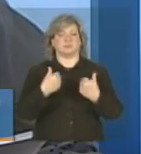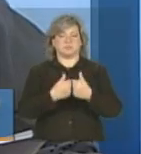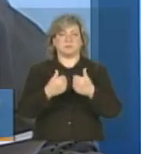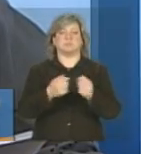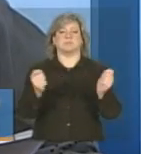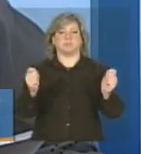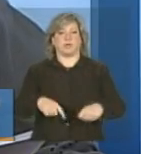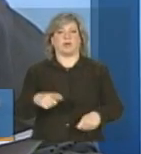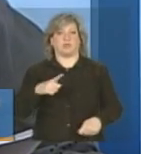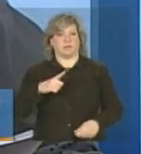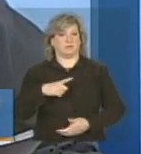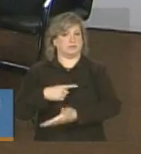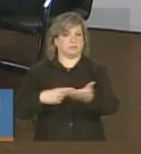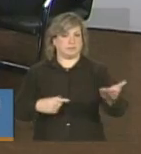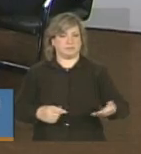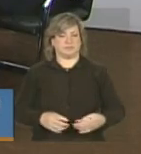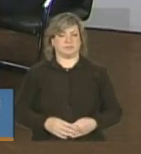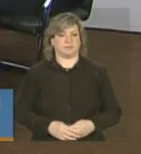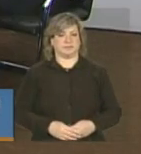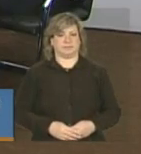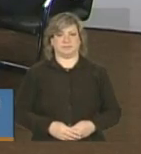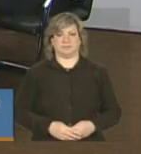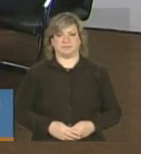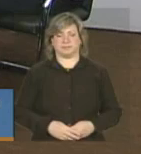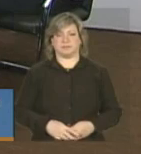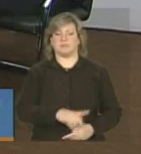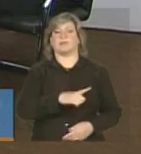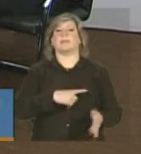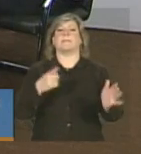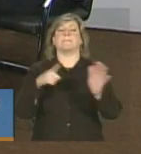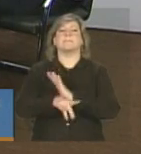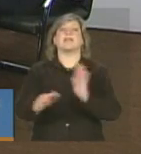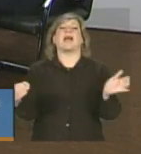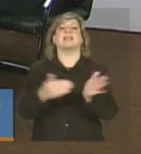de posse das entidades e dos conselhos. Até